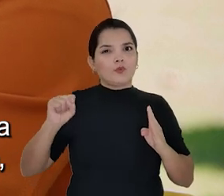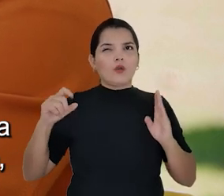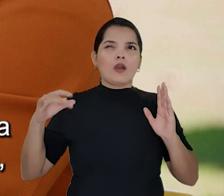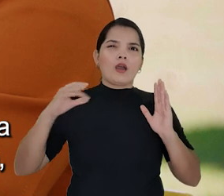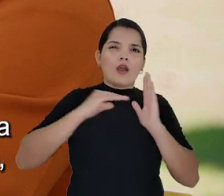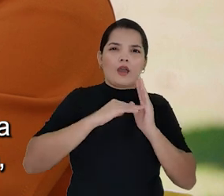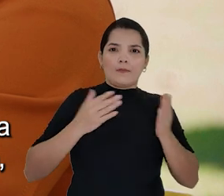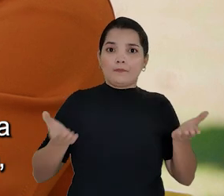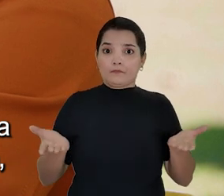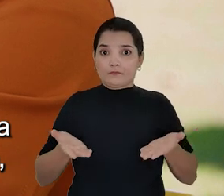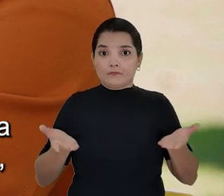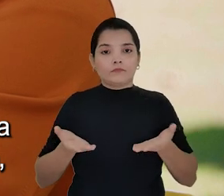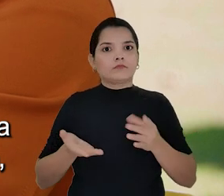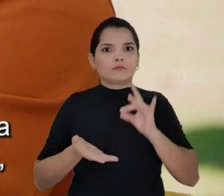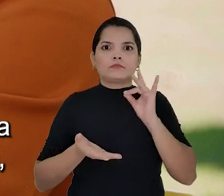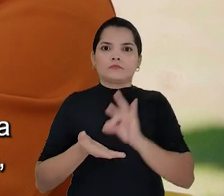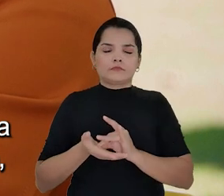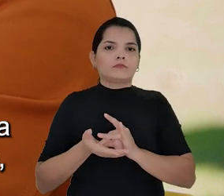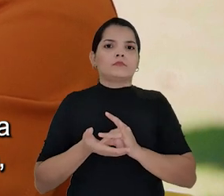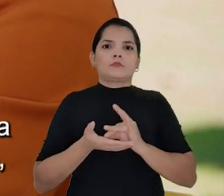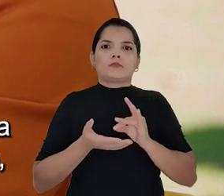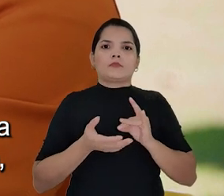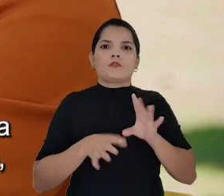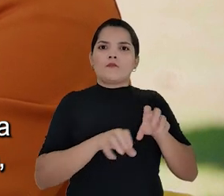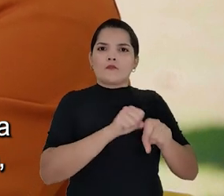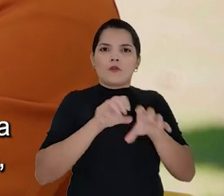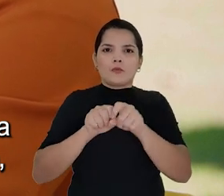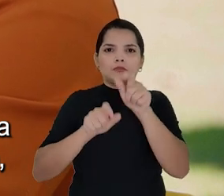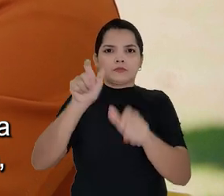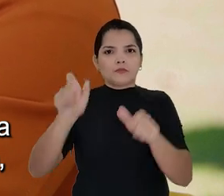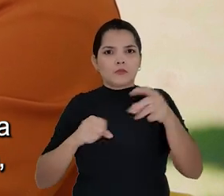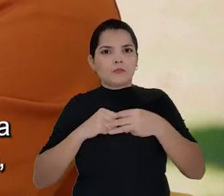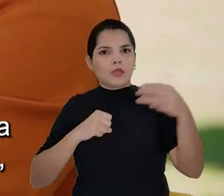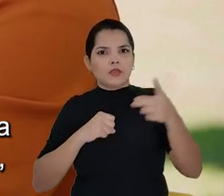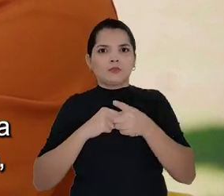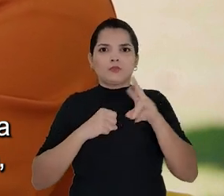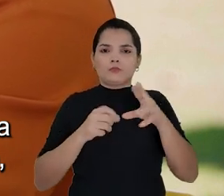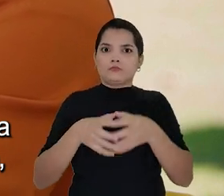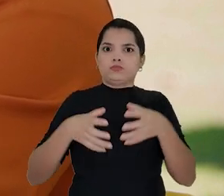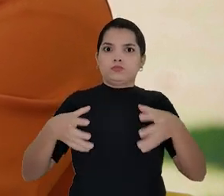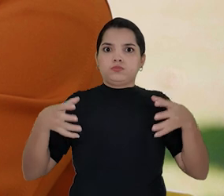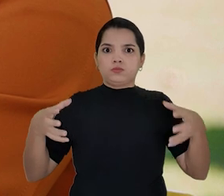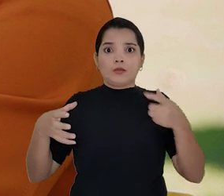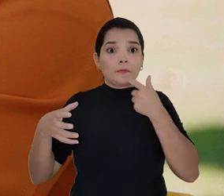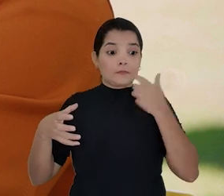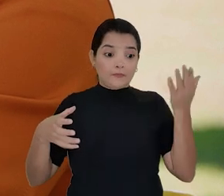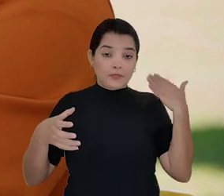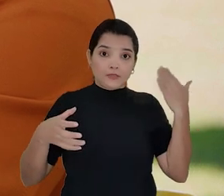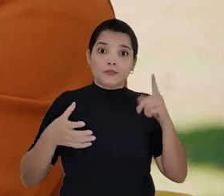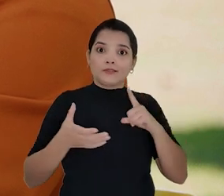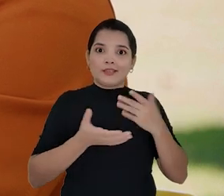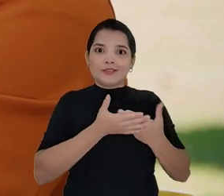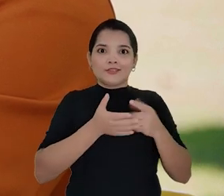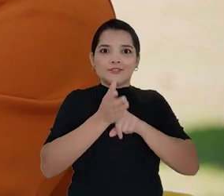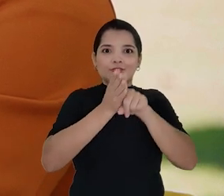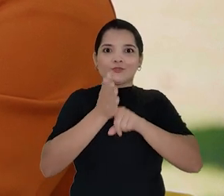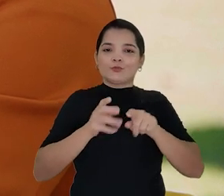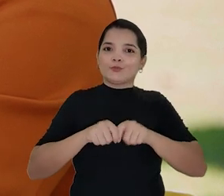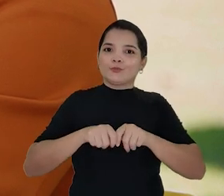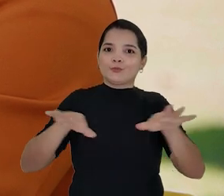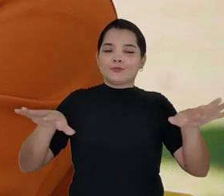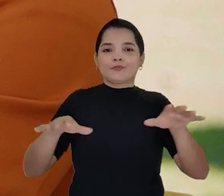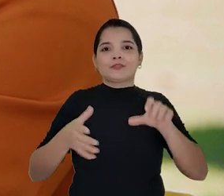2008 para cá tem crescido muito a formação de mestres e doutores né recentemente Saiu até um estudo mais